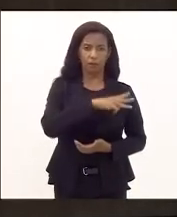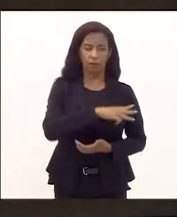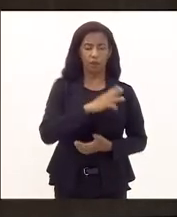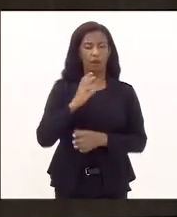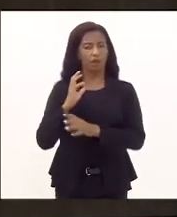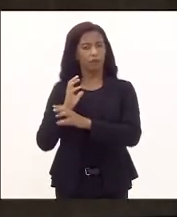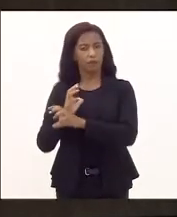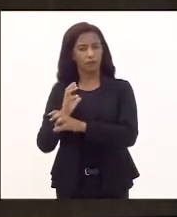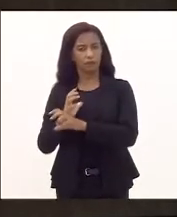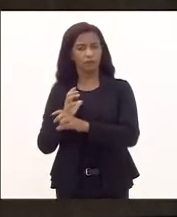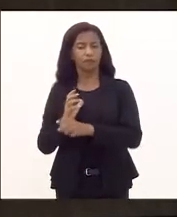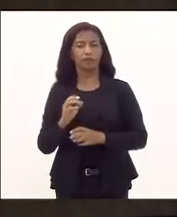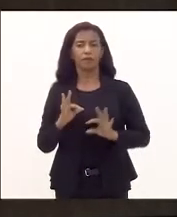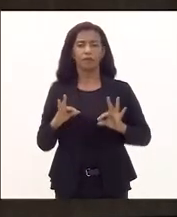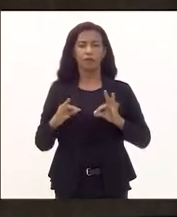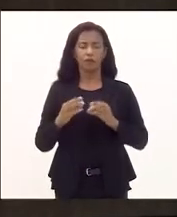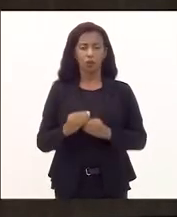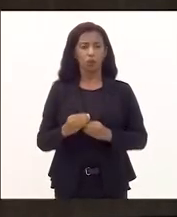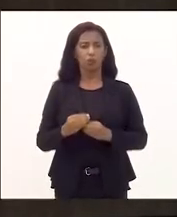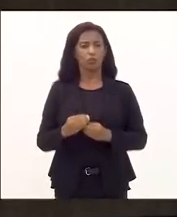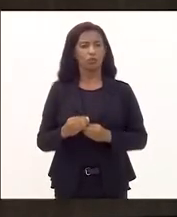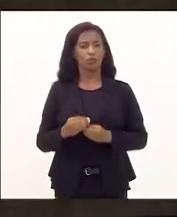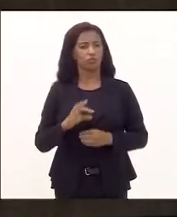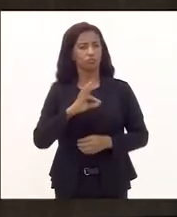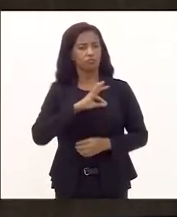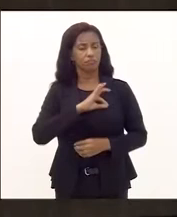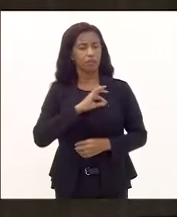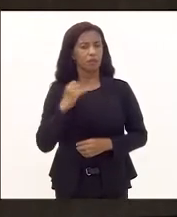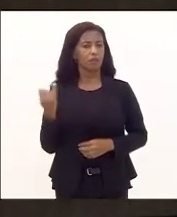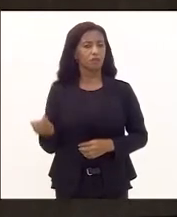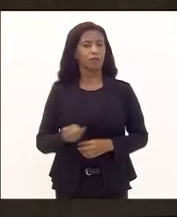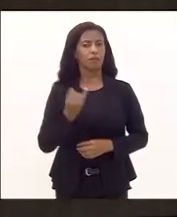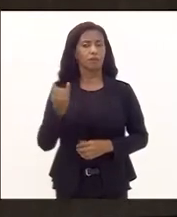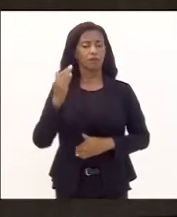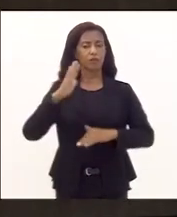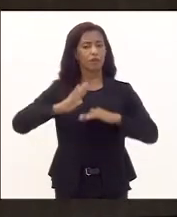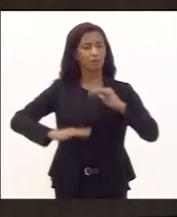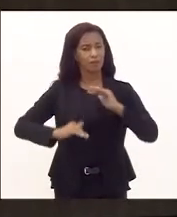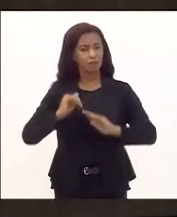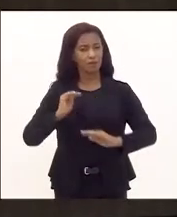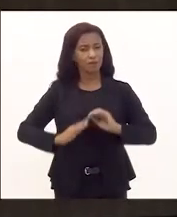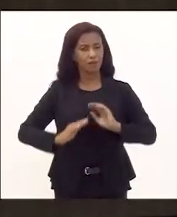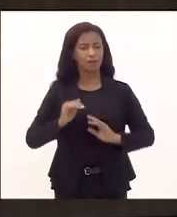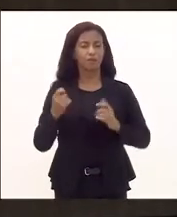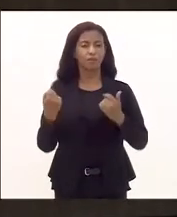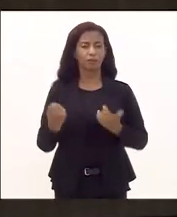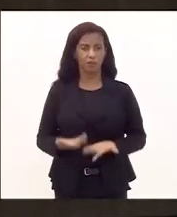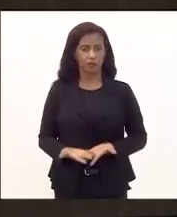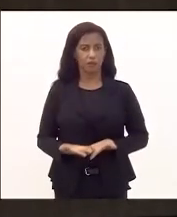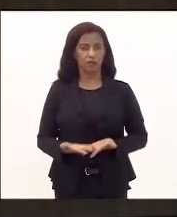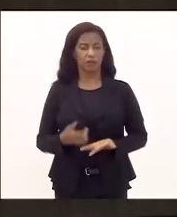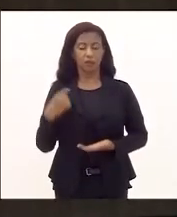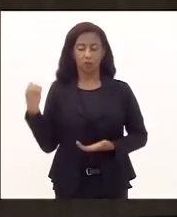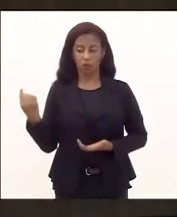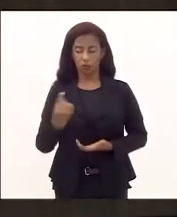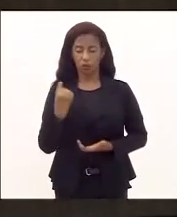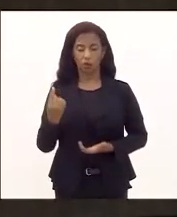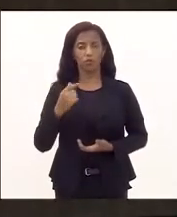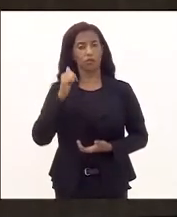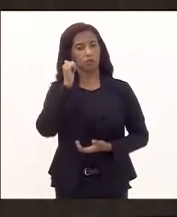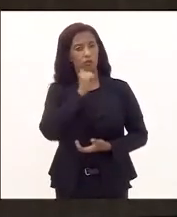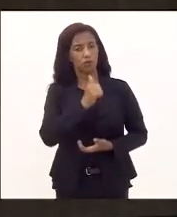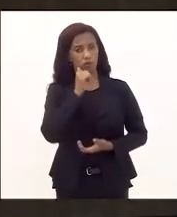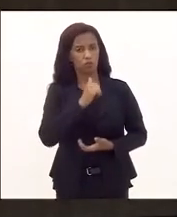Polícia Civil, em todas elas, é fundamental a capacitação. Então, do ponto de vista nosso, das